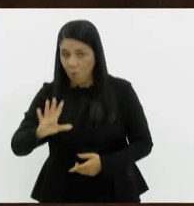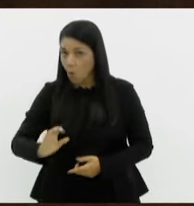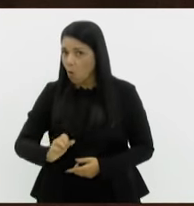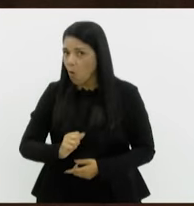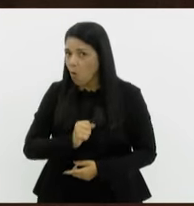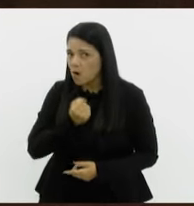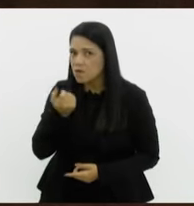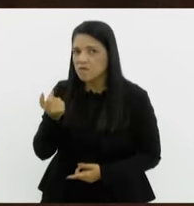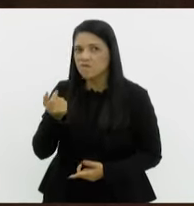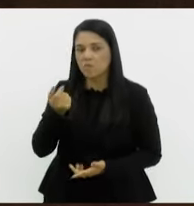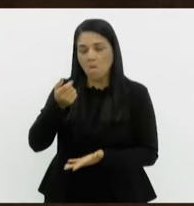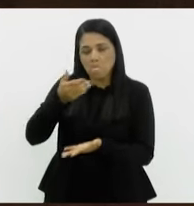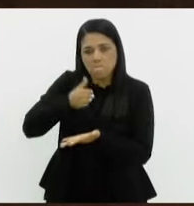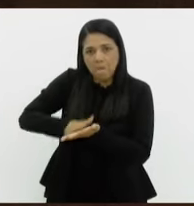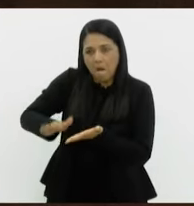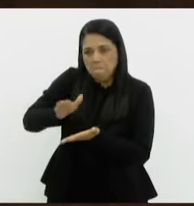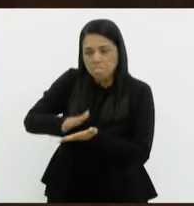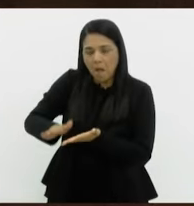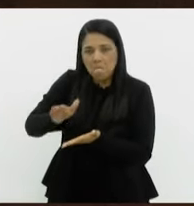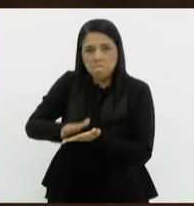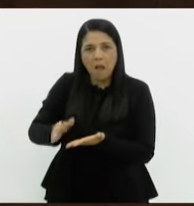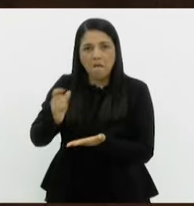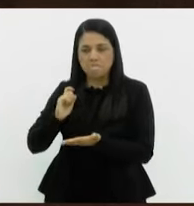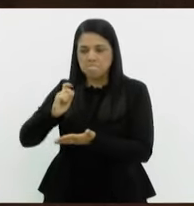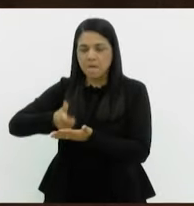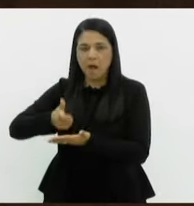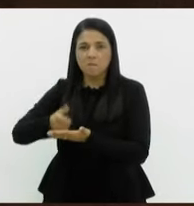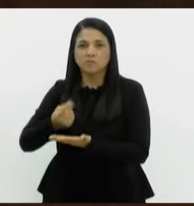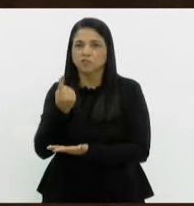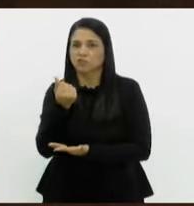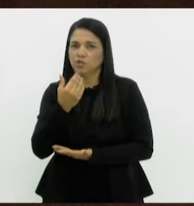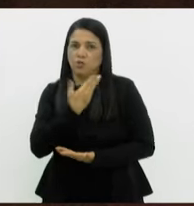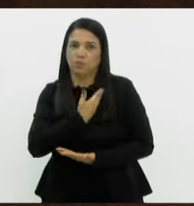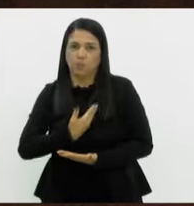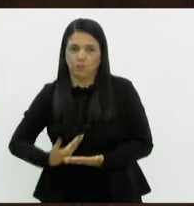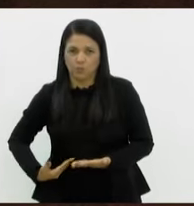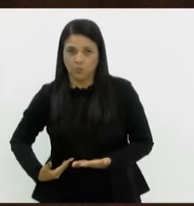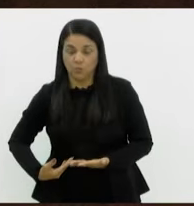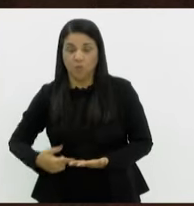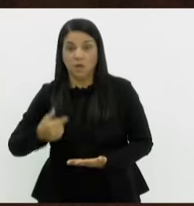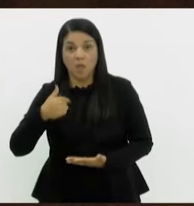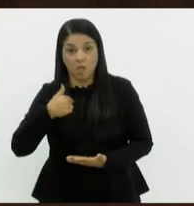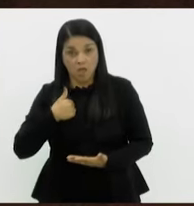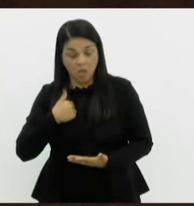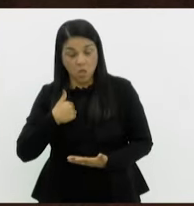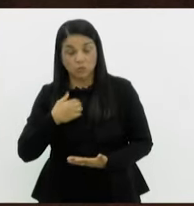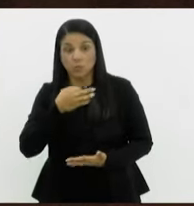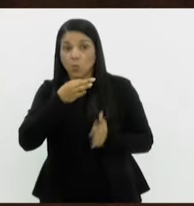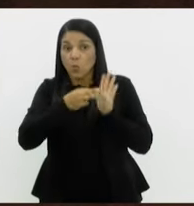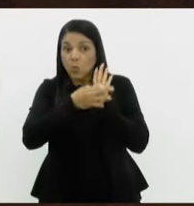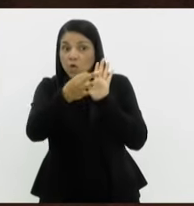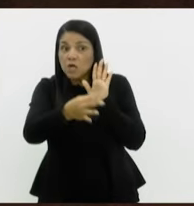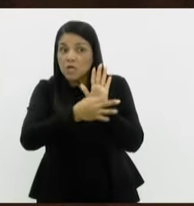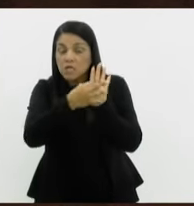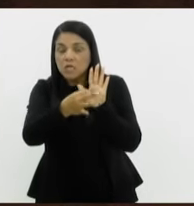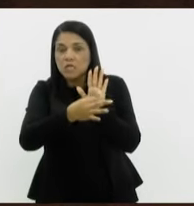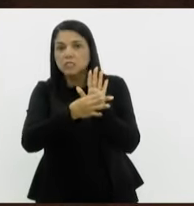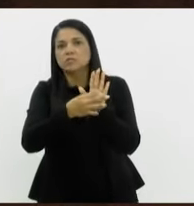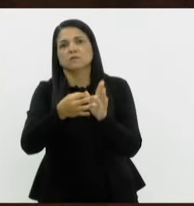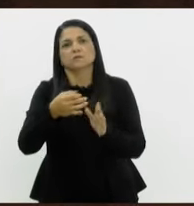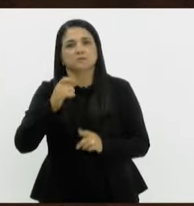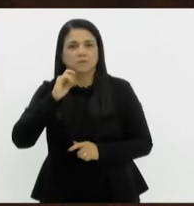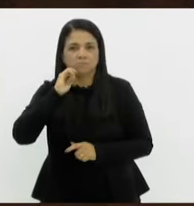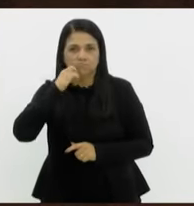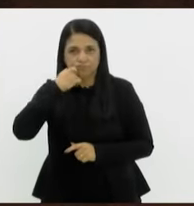com gastância de dinheiro público. Porém, eu tenho feito críticas duras aqui ao prefeito Eduardo Paes no que